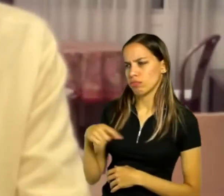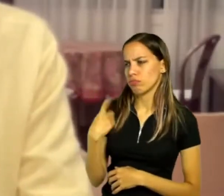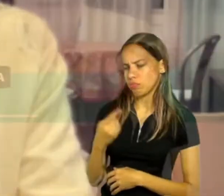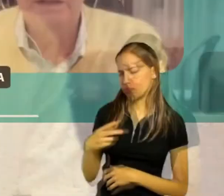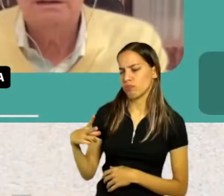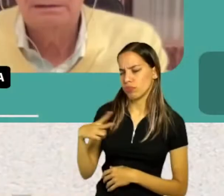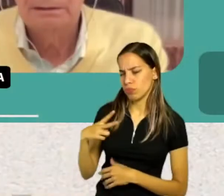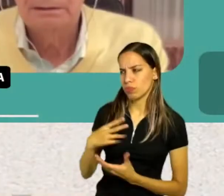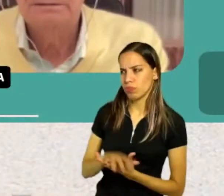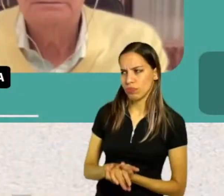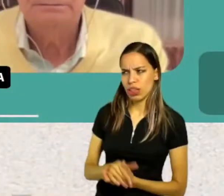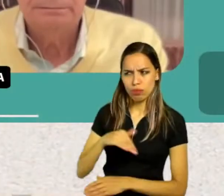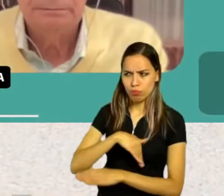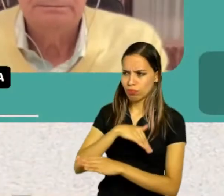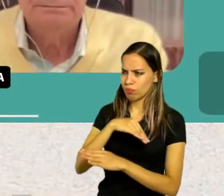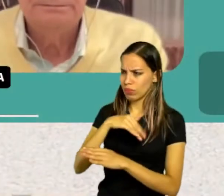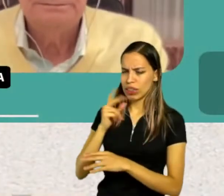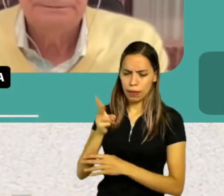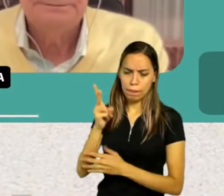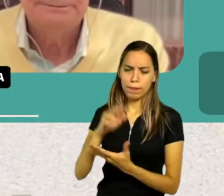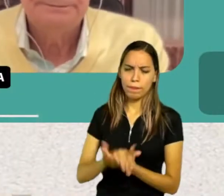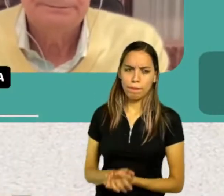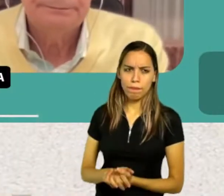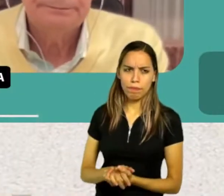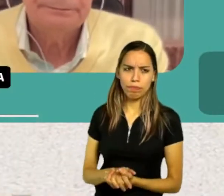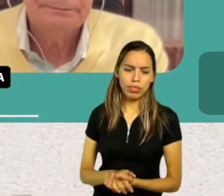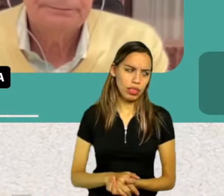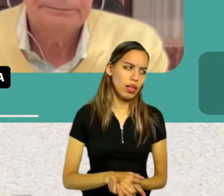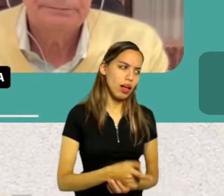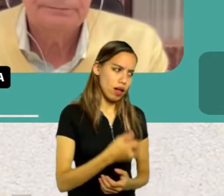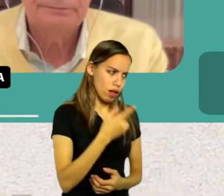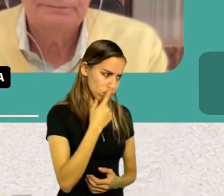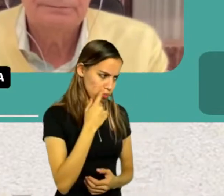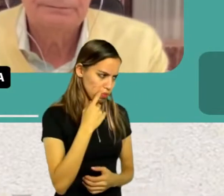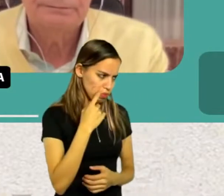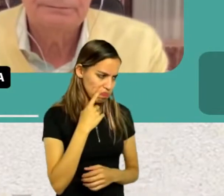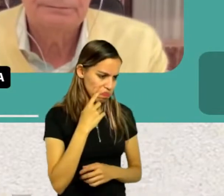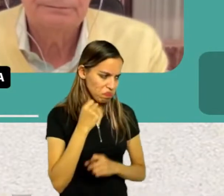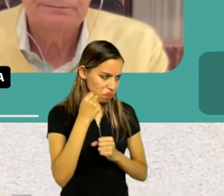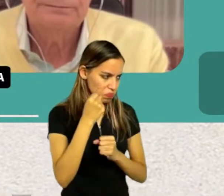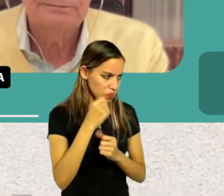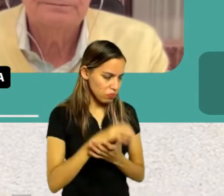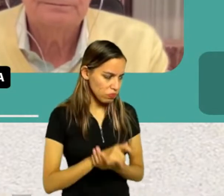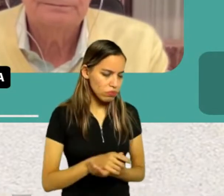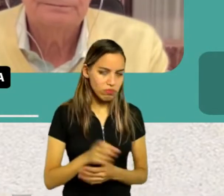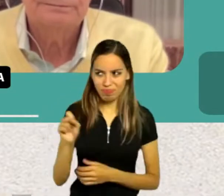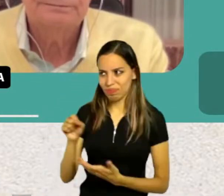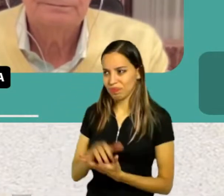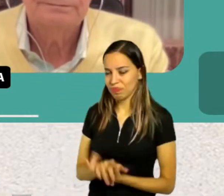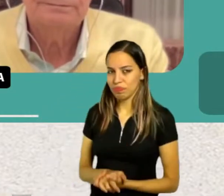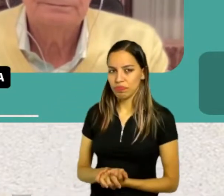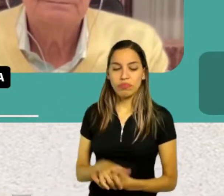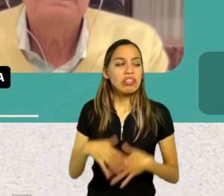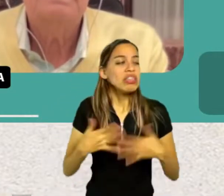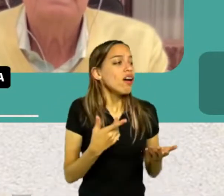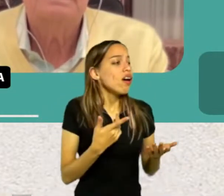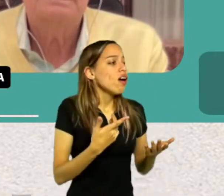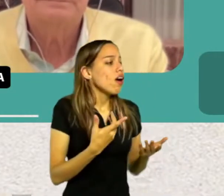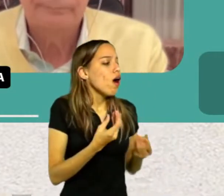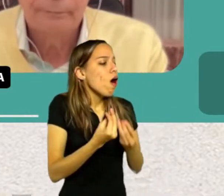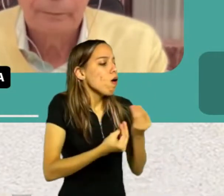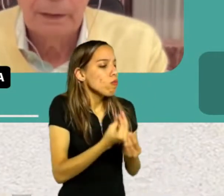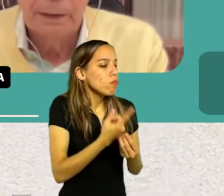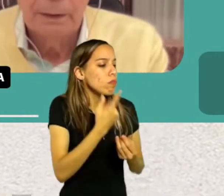pai nesse, É. né? E me conta, como é que foi essa vida de um pai sem mãe?